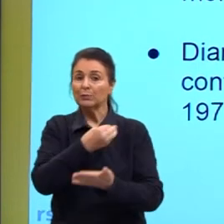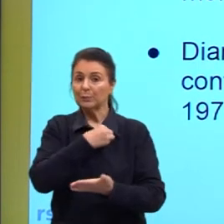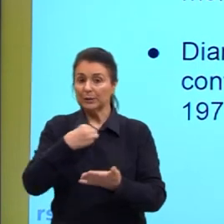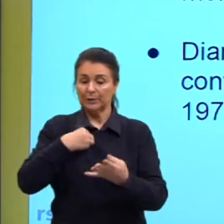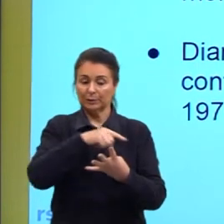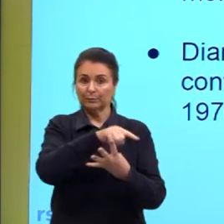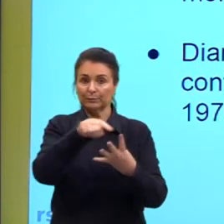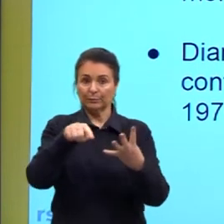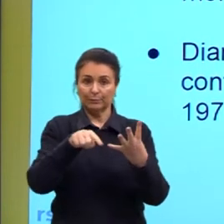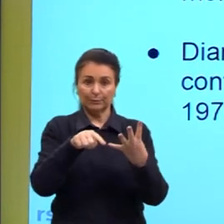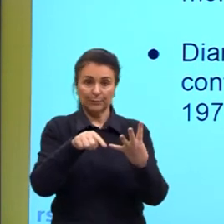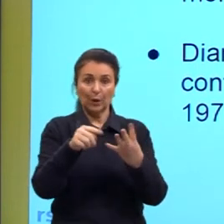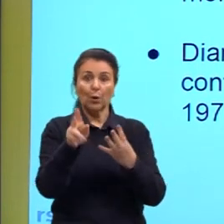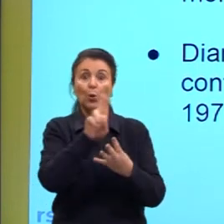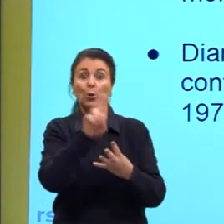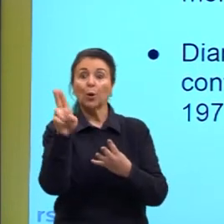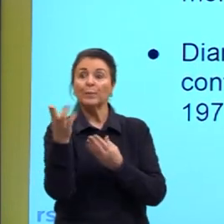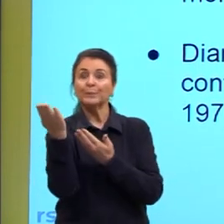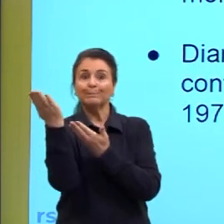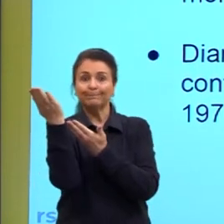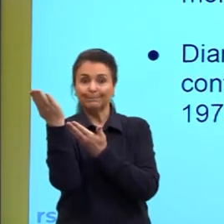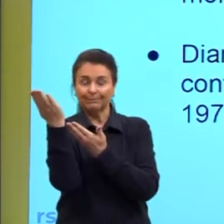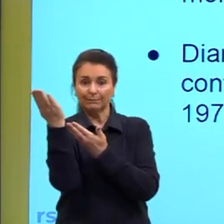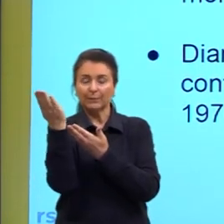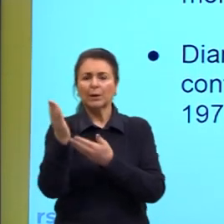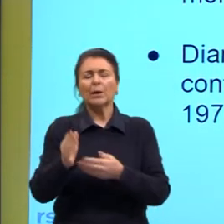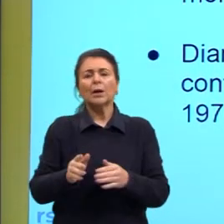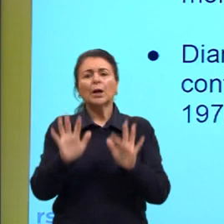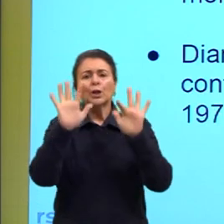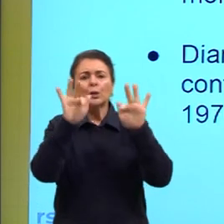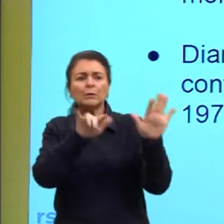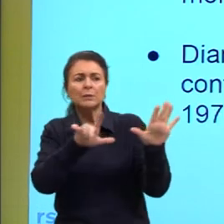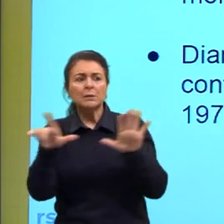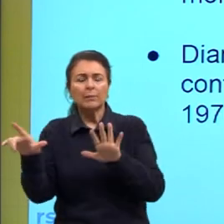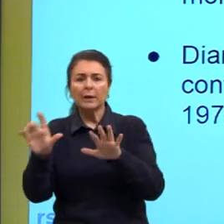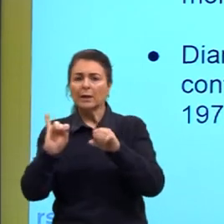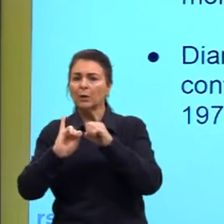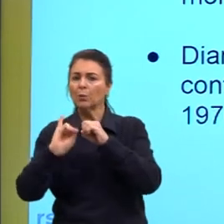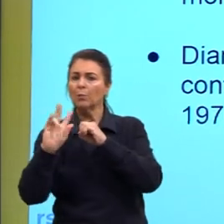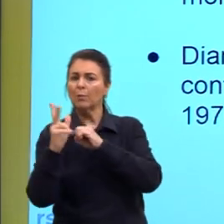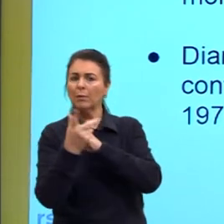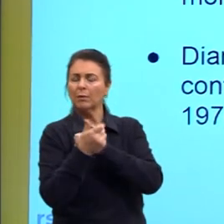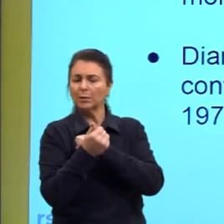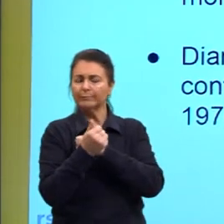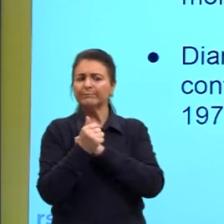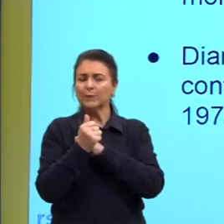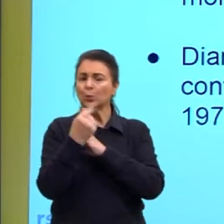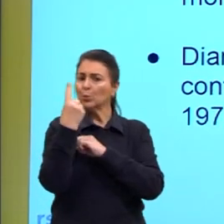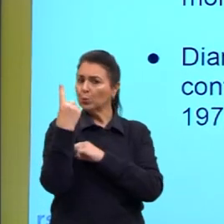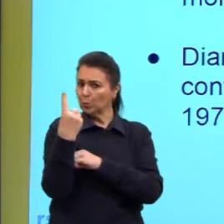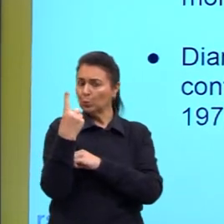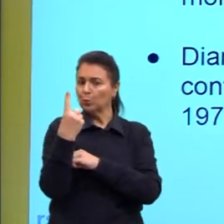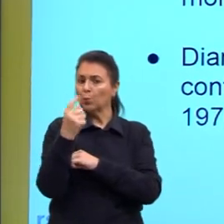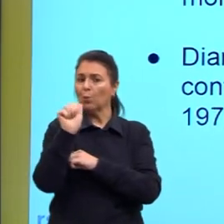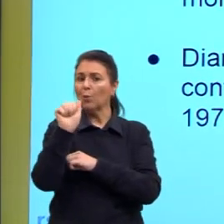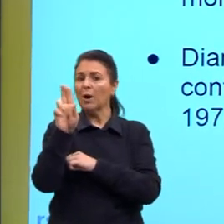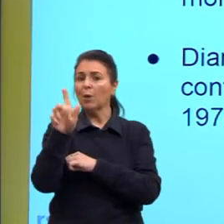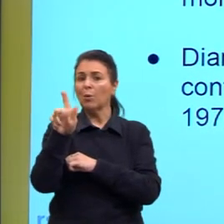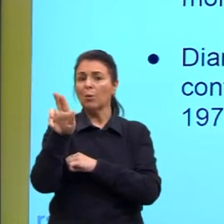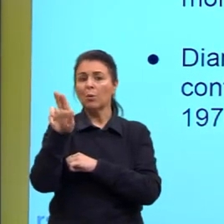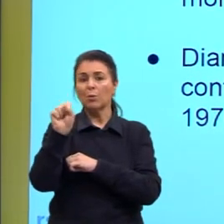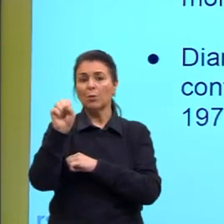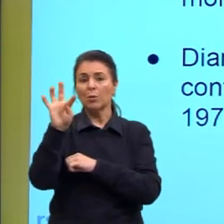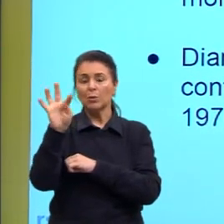Leopoldo o Augusto e o Fabrício durante o final de semana numa ilha e nessa ocasião é um deles o Augusto se